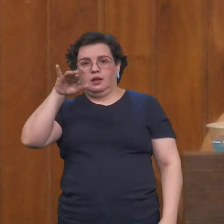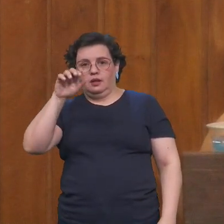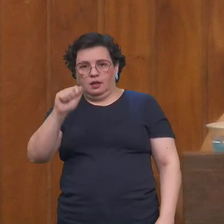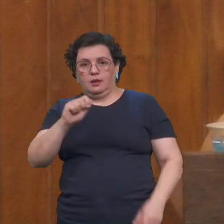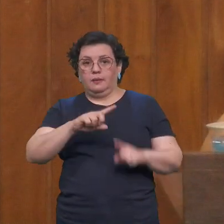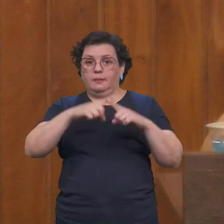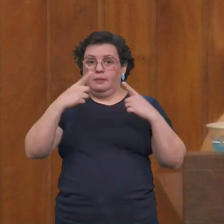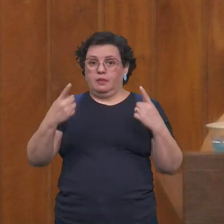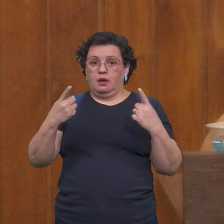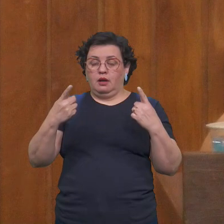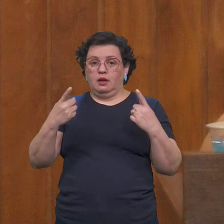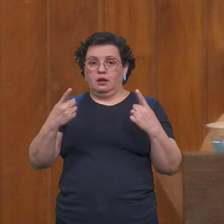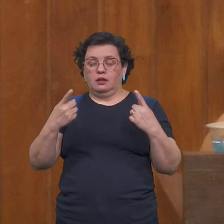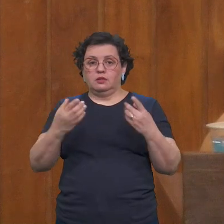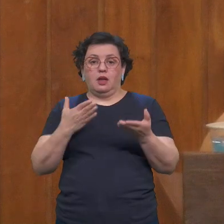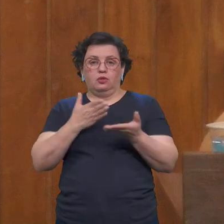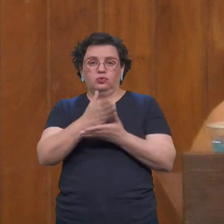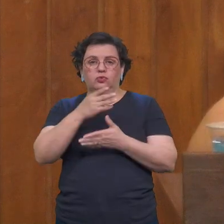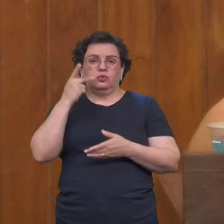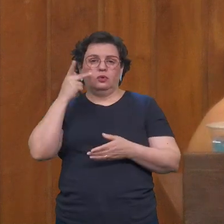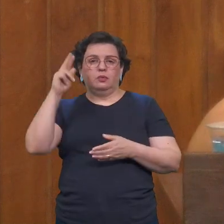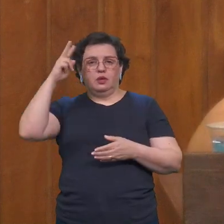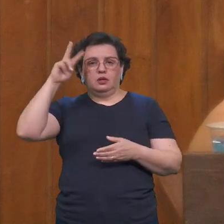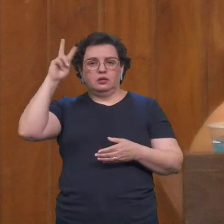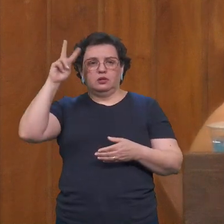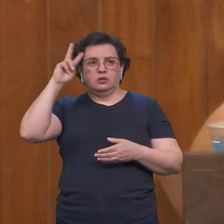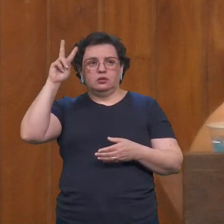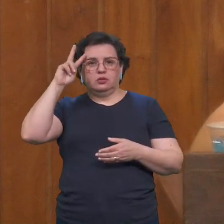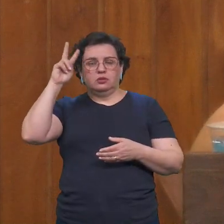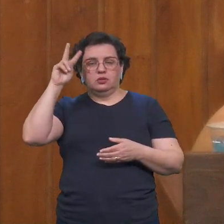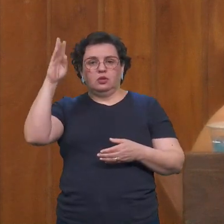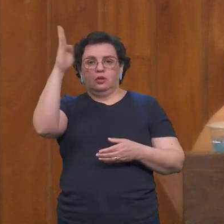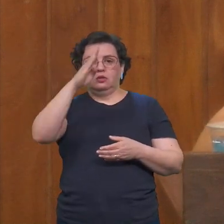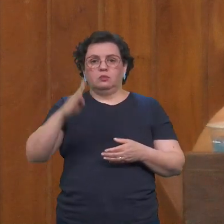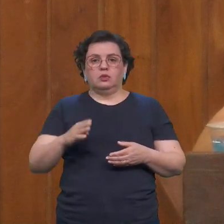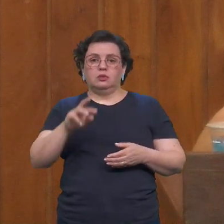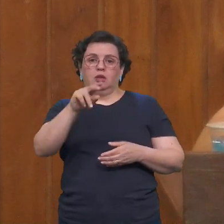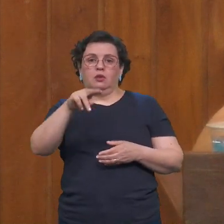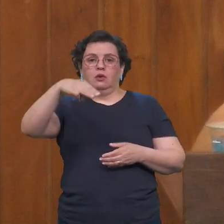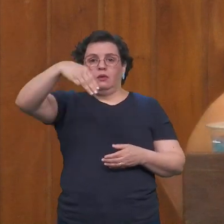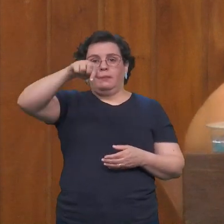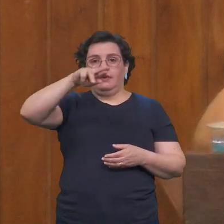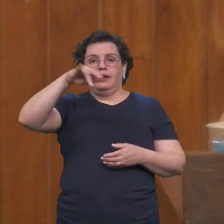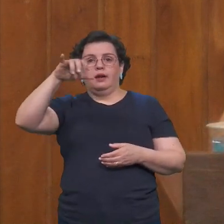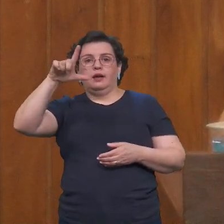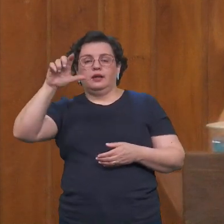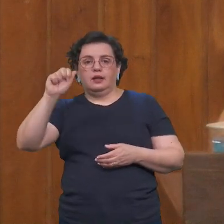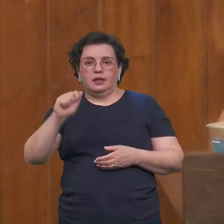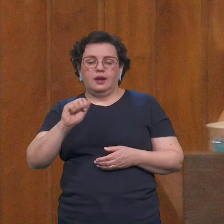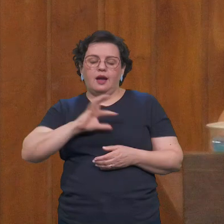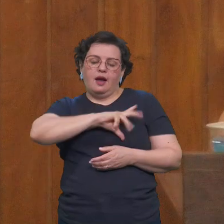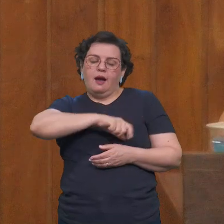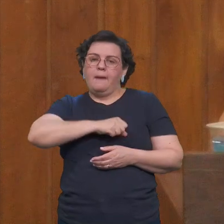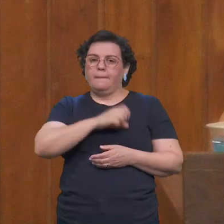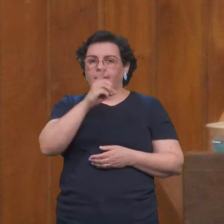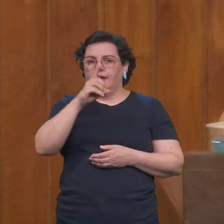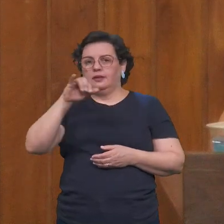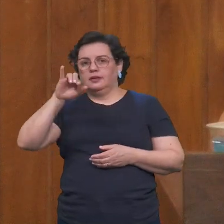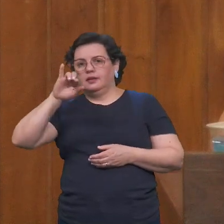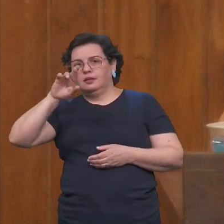que entrou para a história do Brasil como Marília, a amada de Dirceu. Um